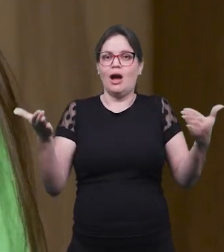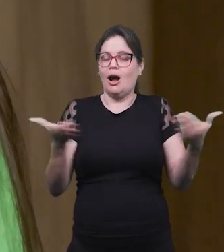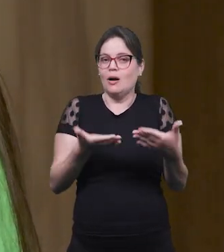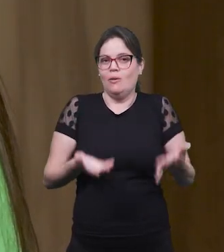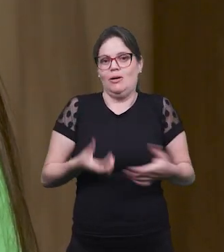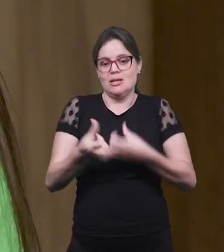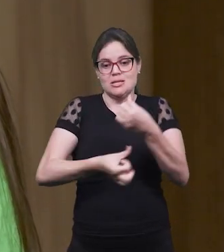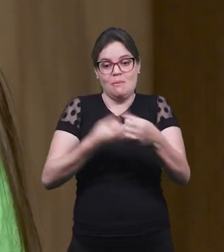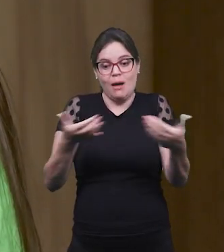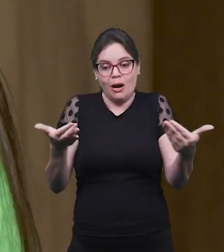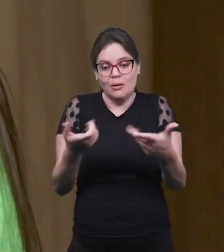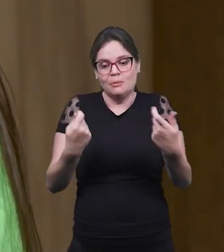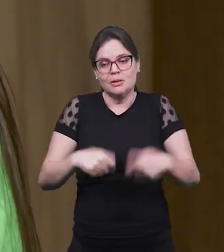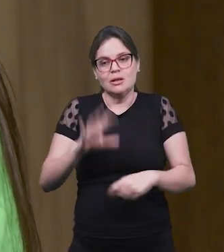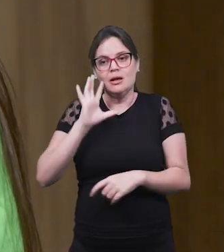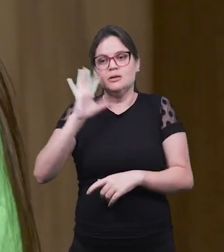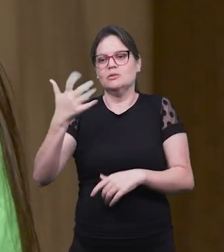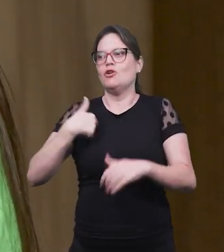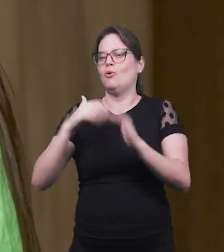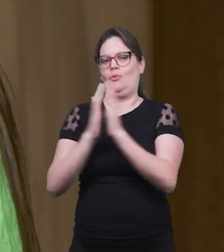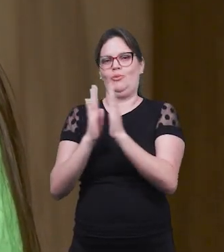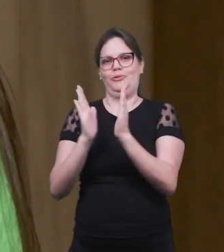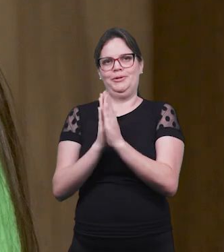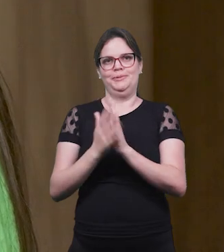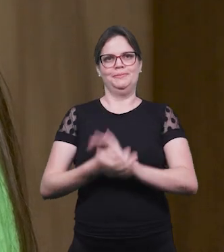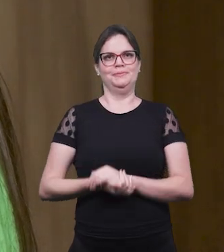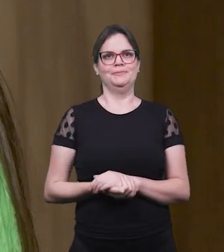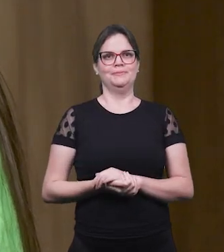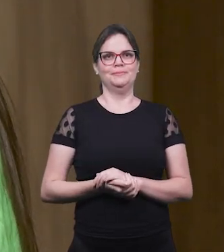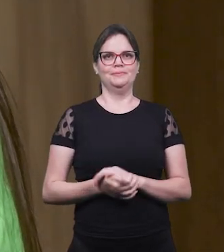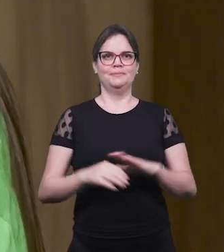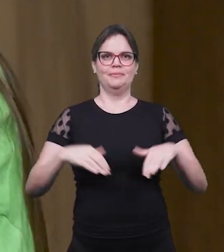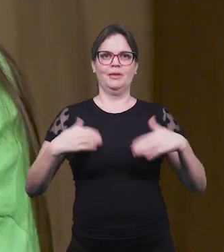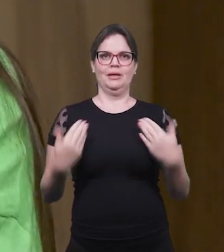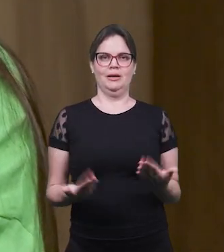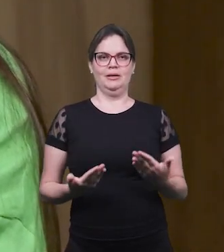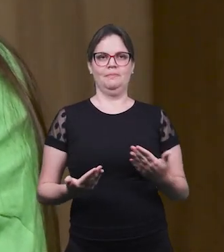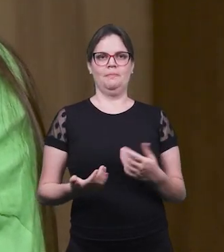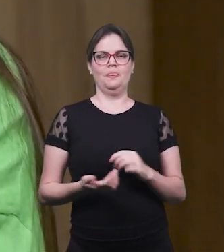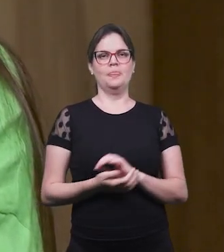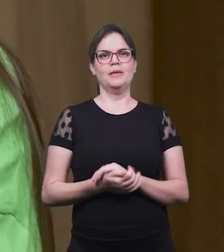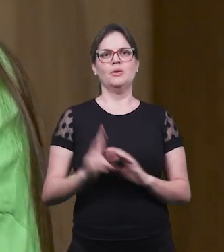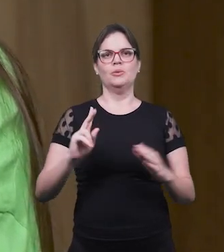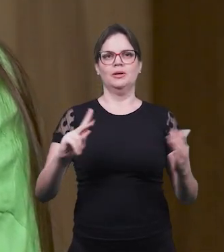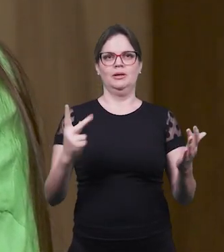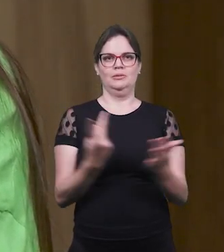semestre. Então, quando estava a turma, ela reuniu outros